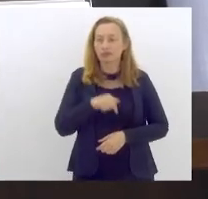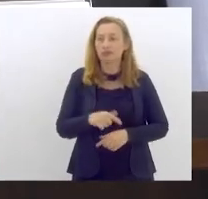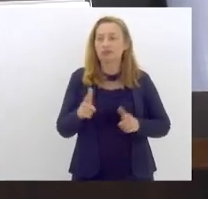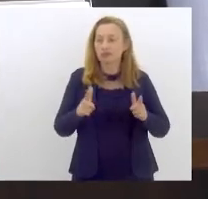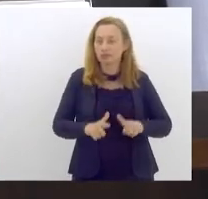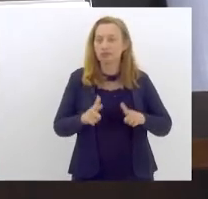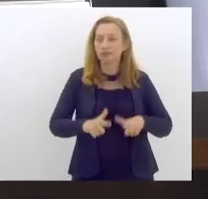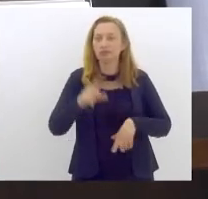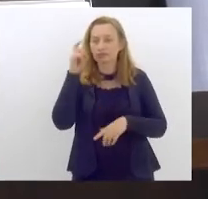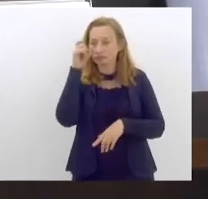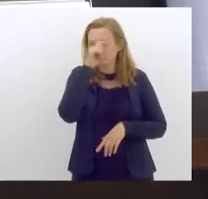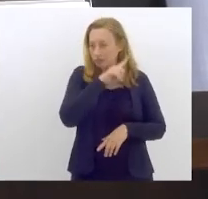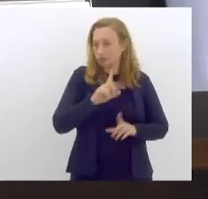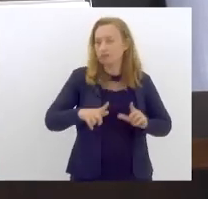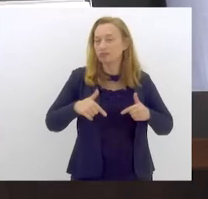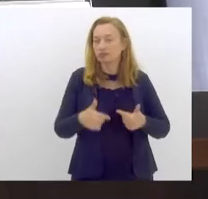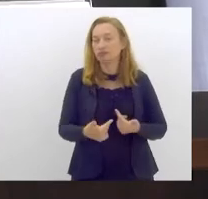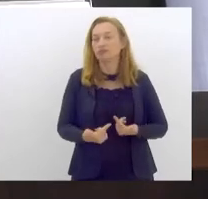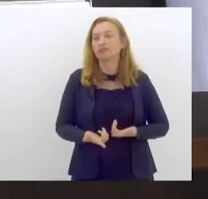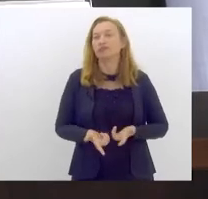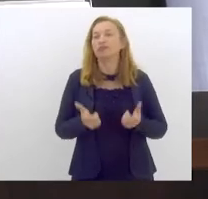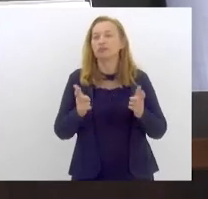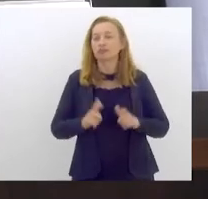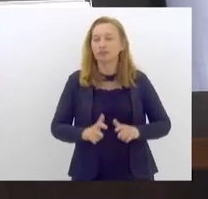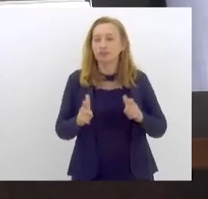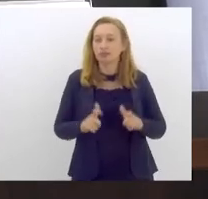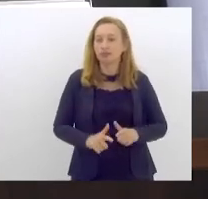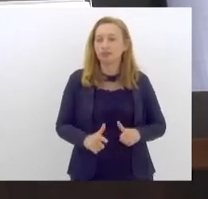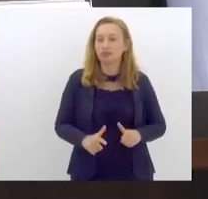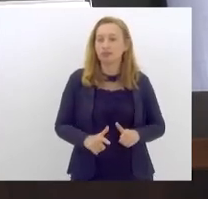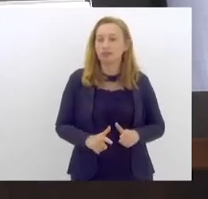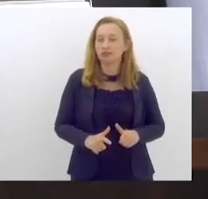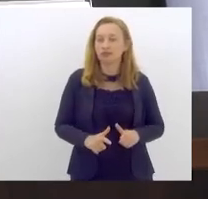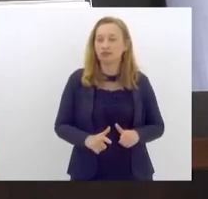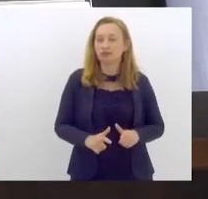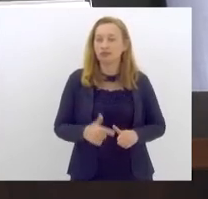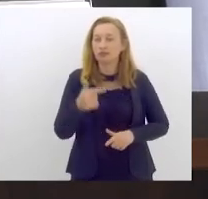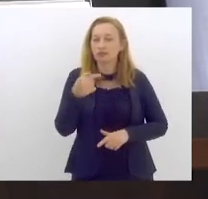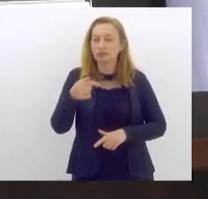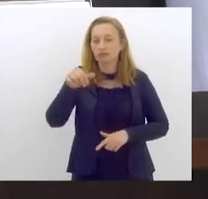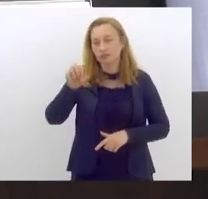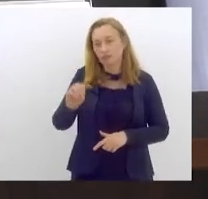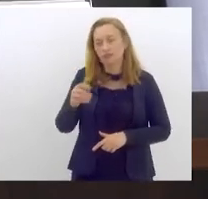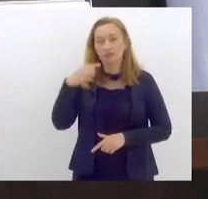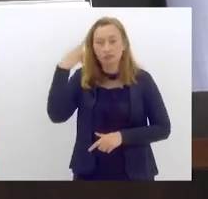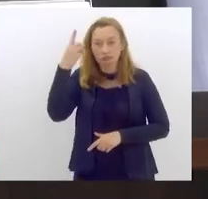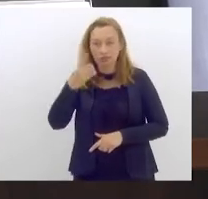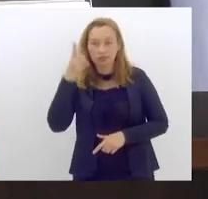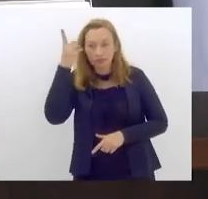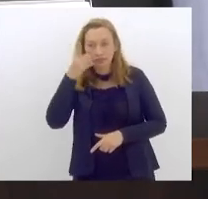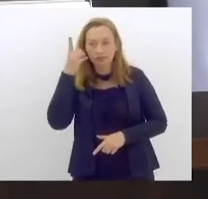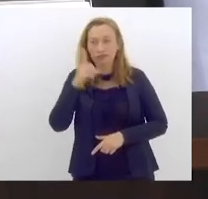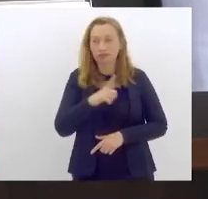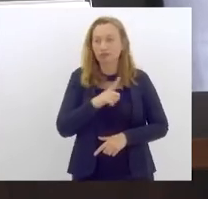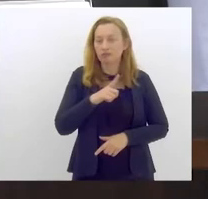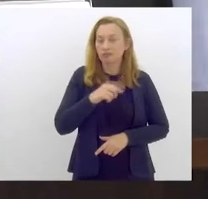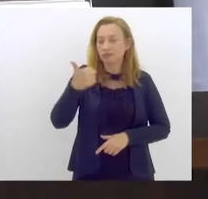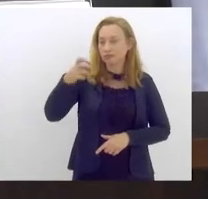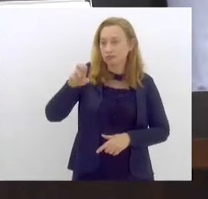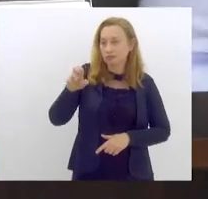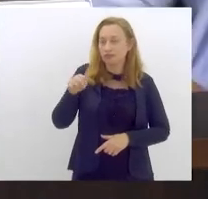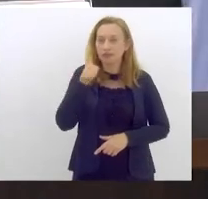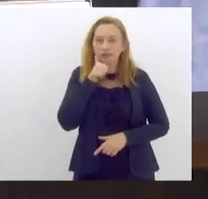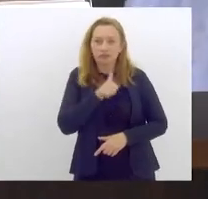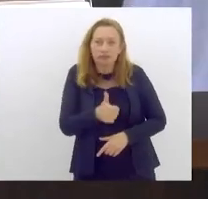um lugar muito difícil de lidar aqui esse lugar que tem 70 deputados né e ter aí 15